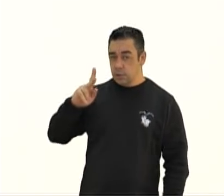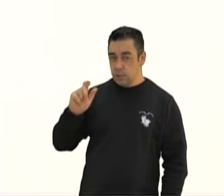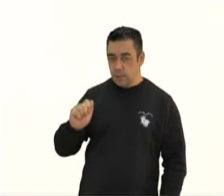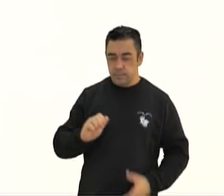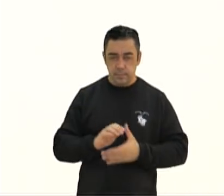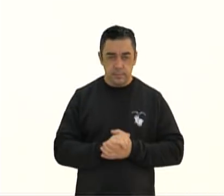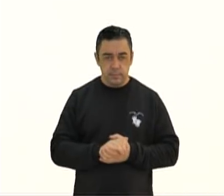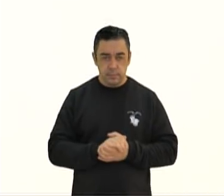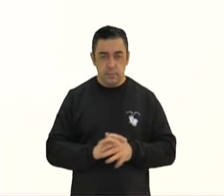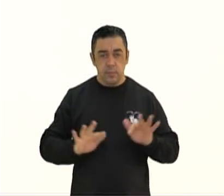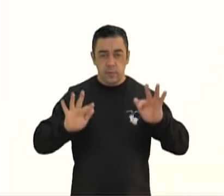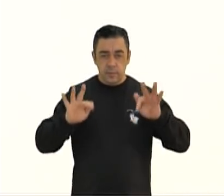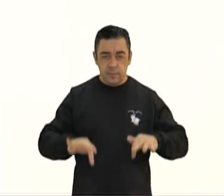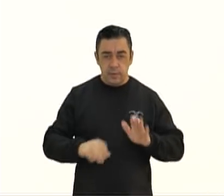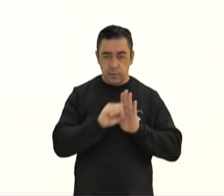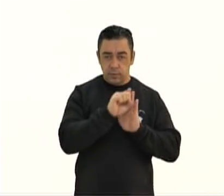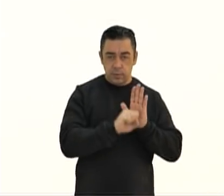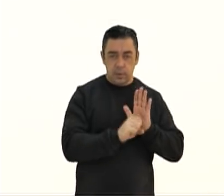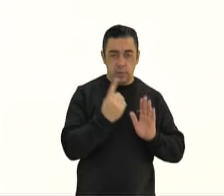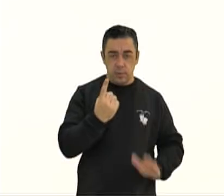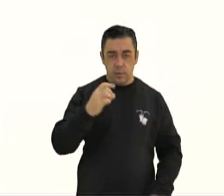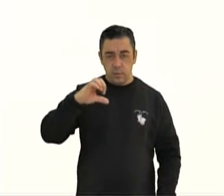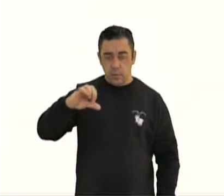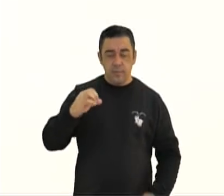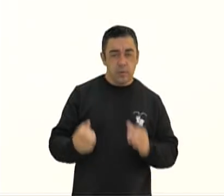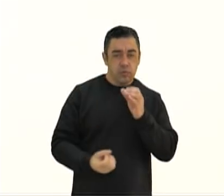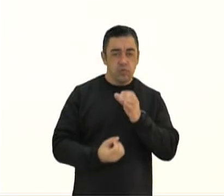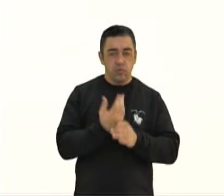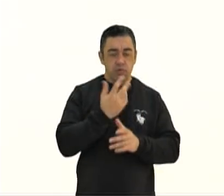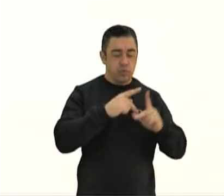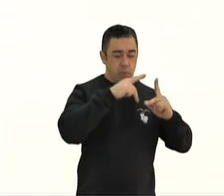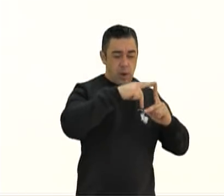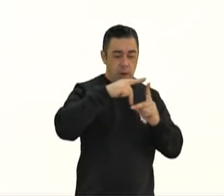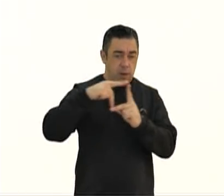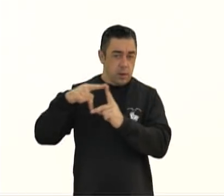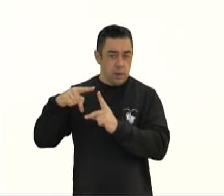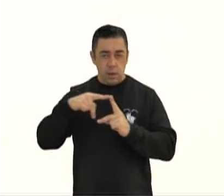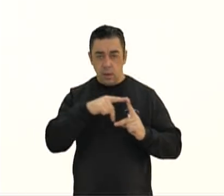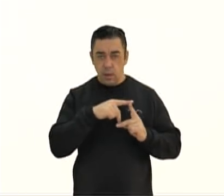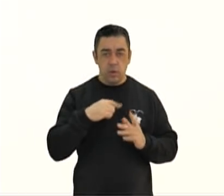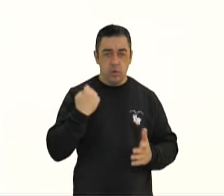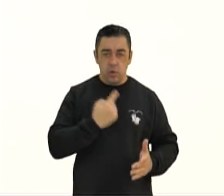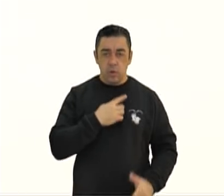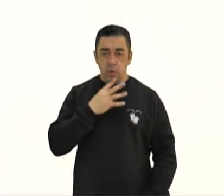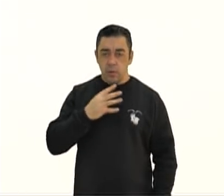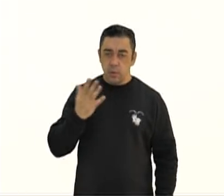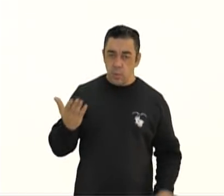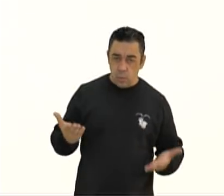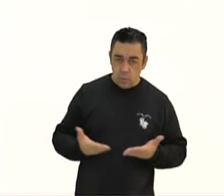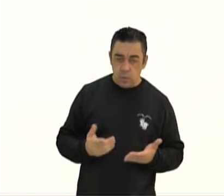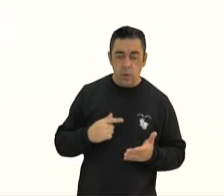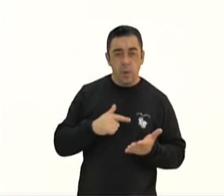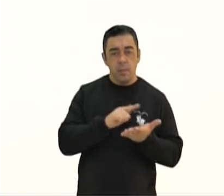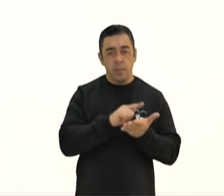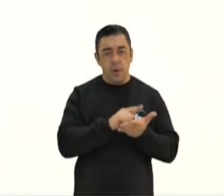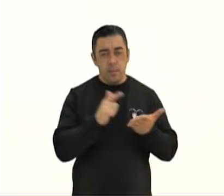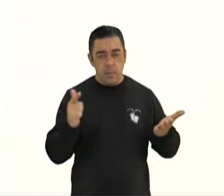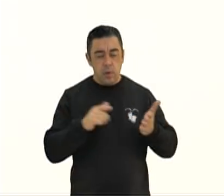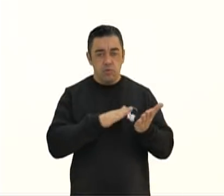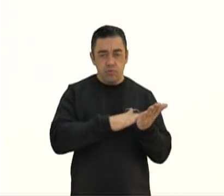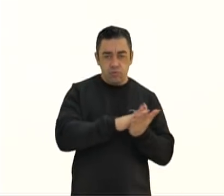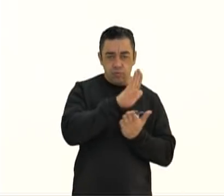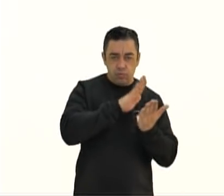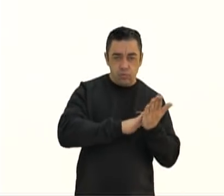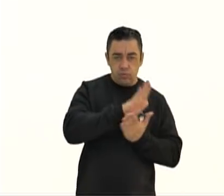Foi no fim do século XIX que nasceram os quadrinhos no formato que conhecemos hoje. Com a invenção do papel jornal, as